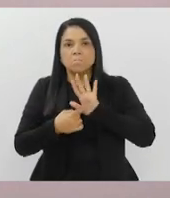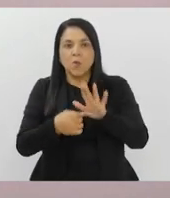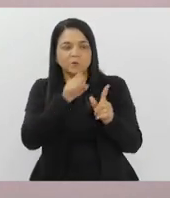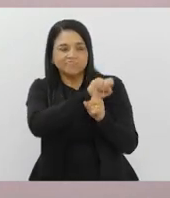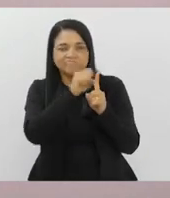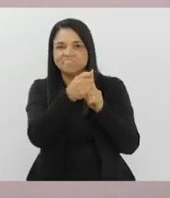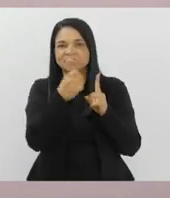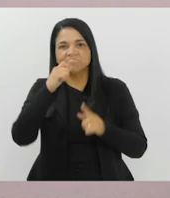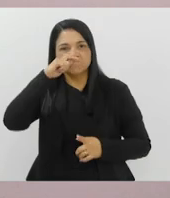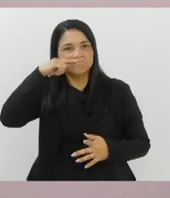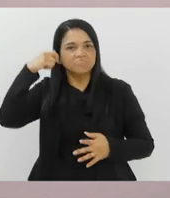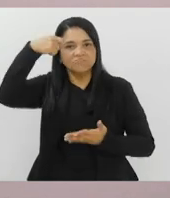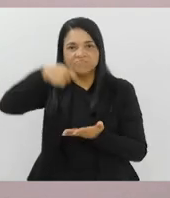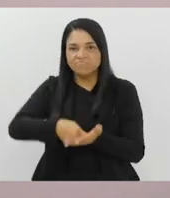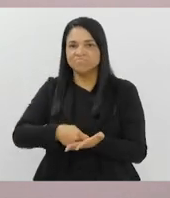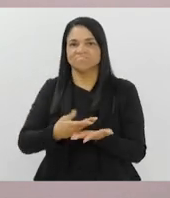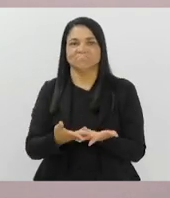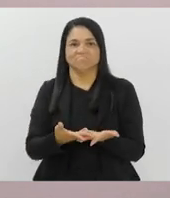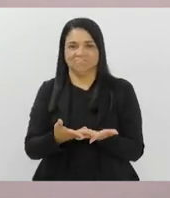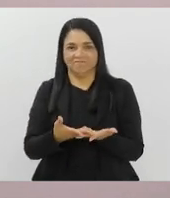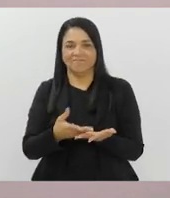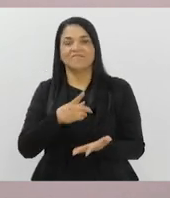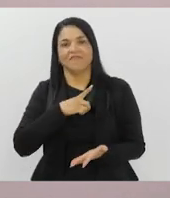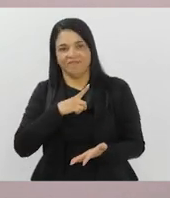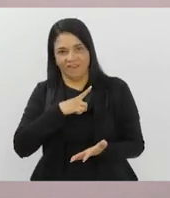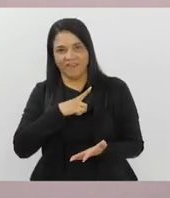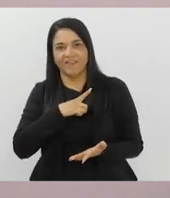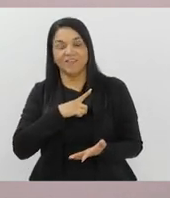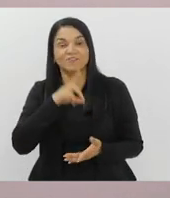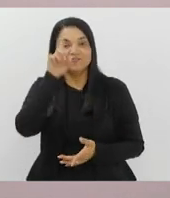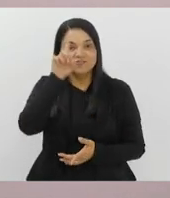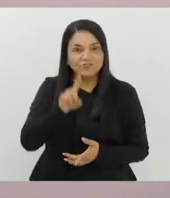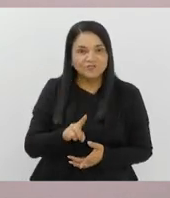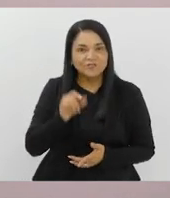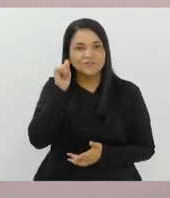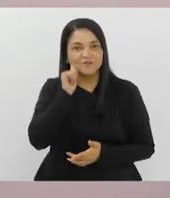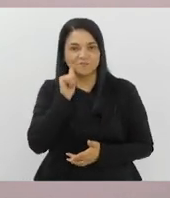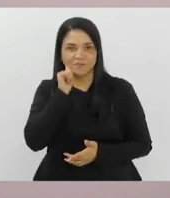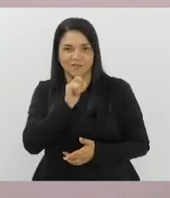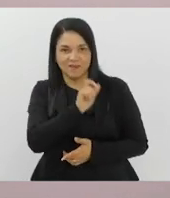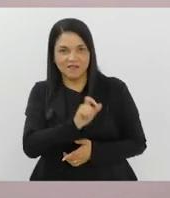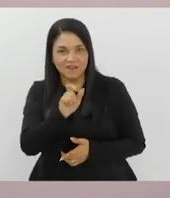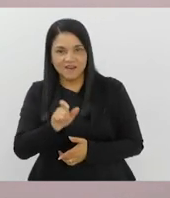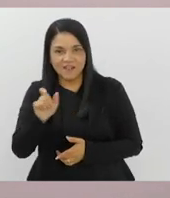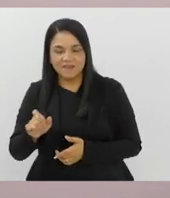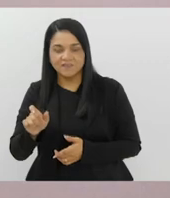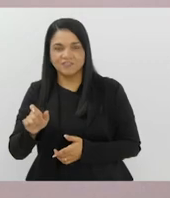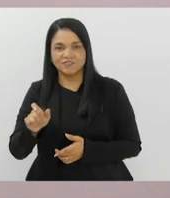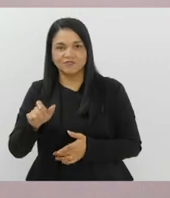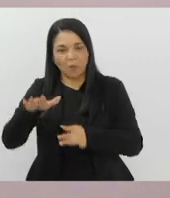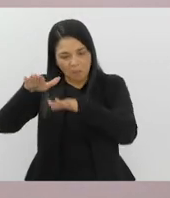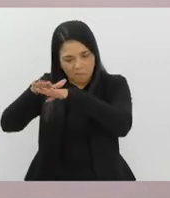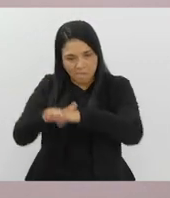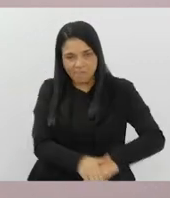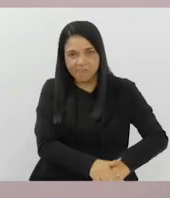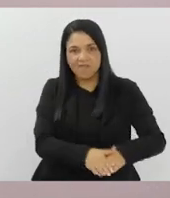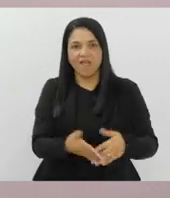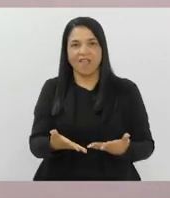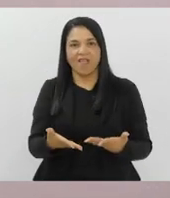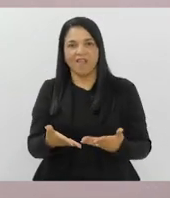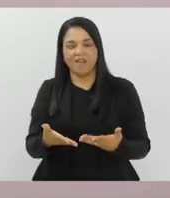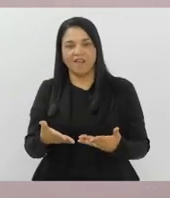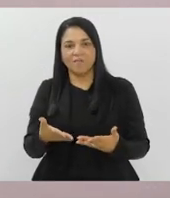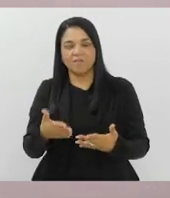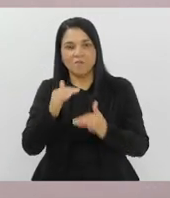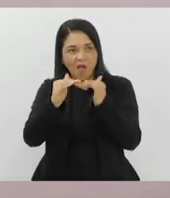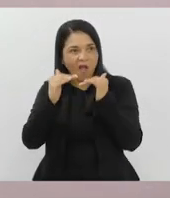machista e misógina que nós temos, onde os direitos dessas mulheres são suplantados por uma